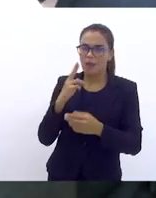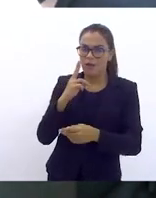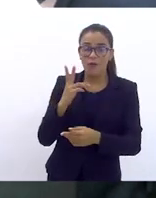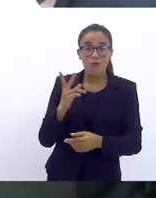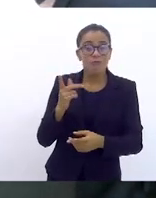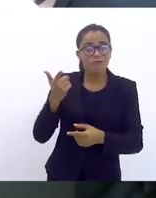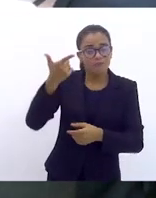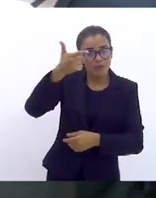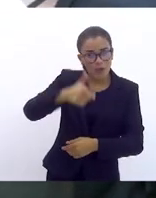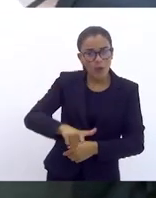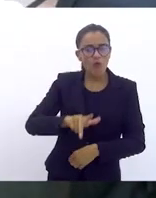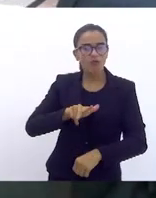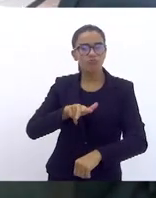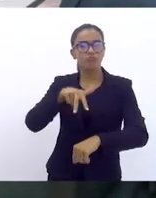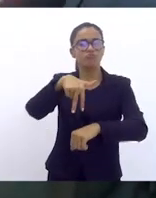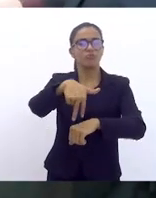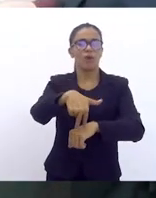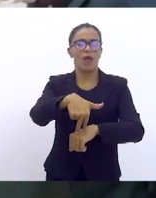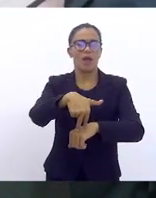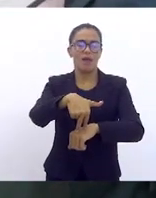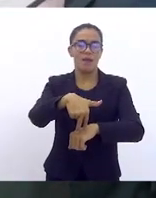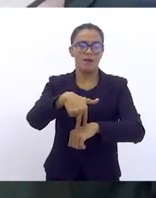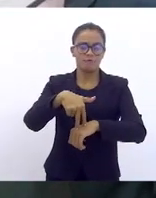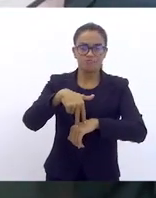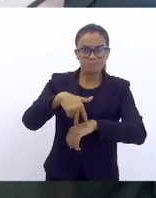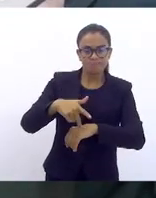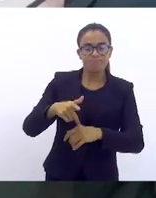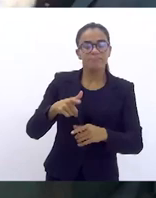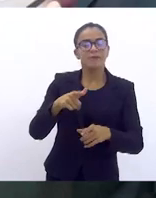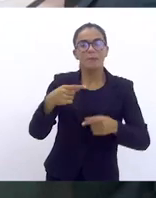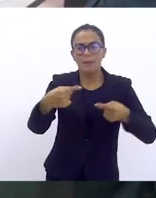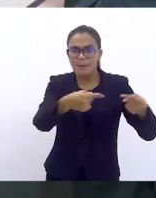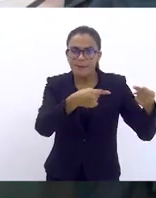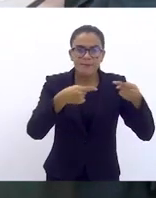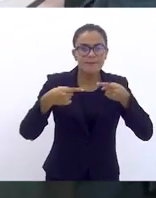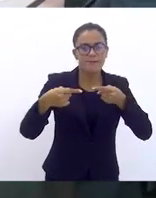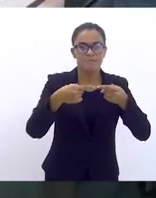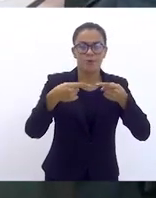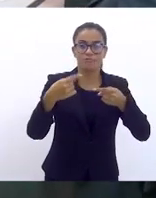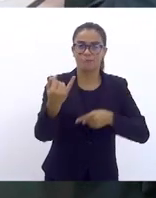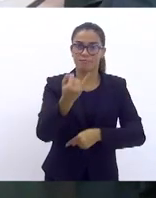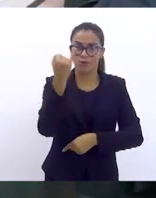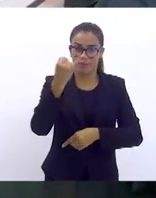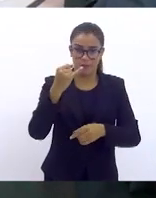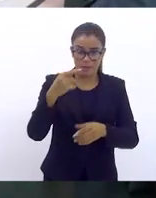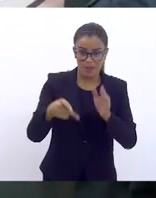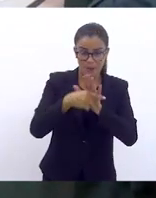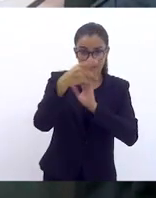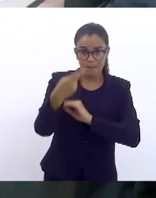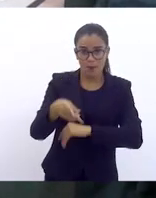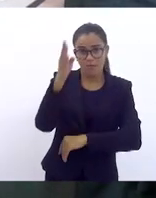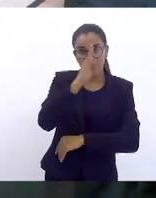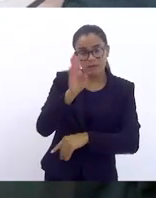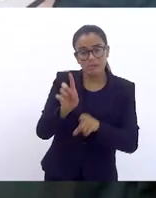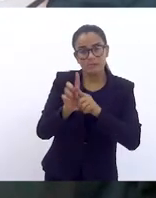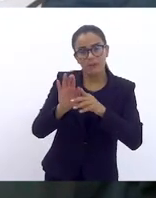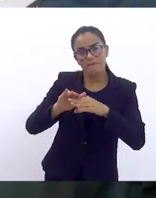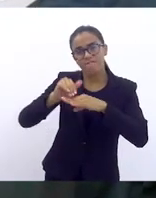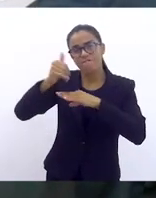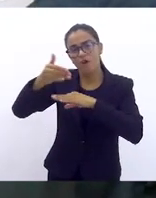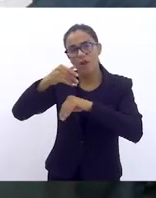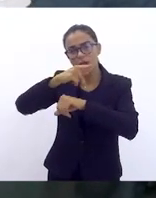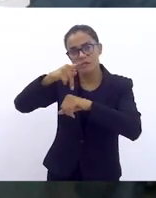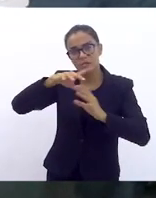a assumir uma posição de protagonismo em relevante debates nacionais e internacionais e é importante que isso seja